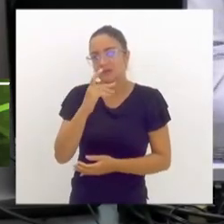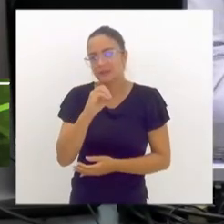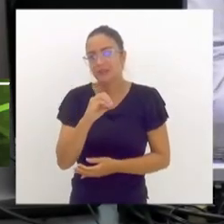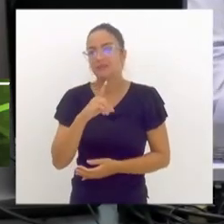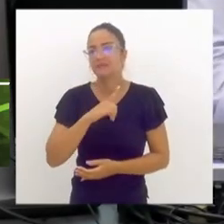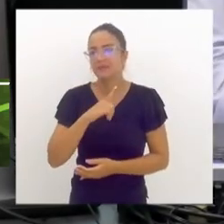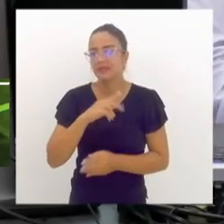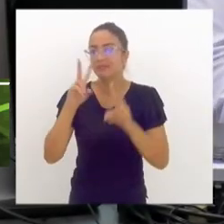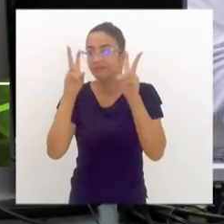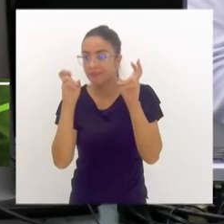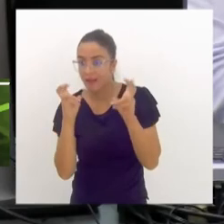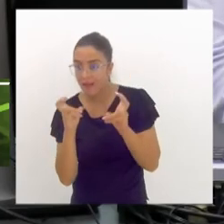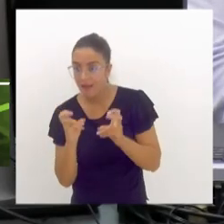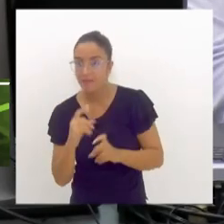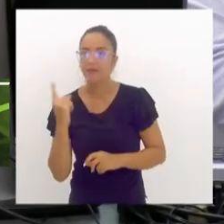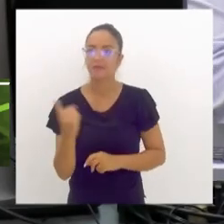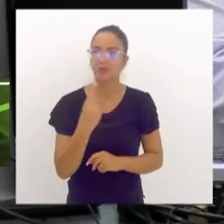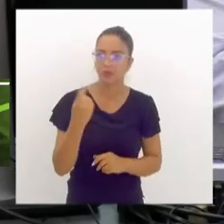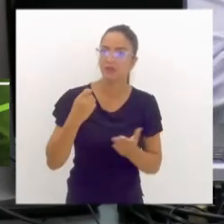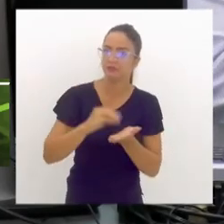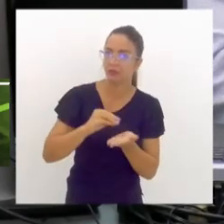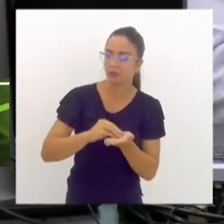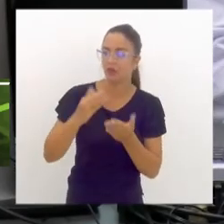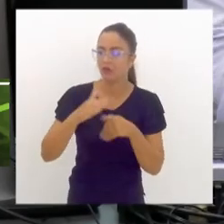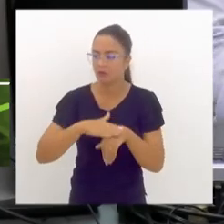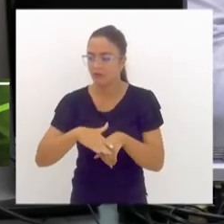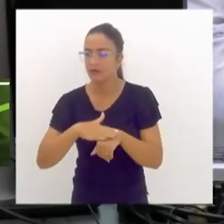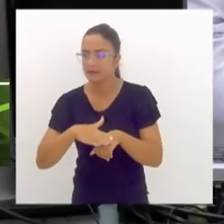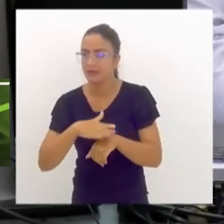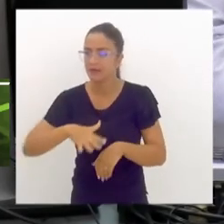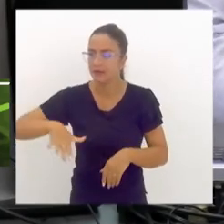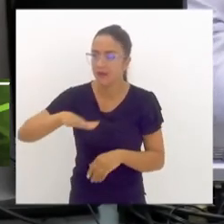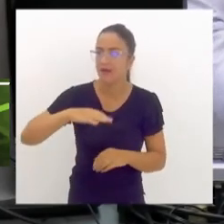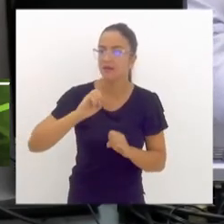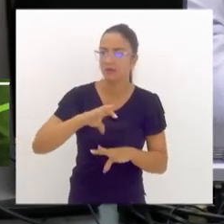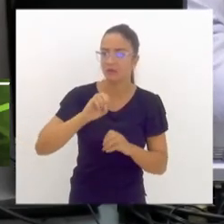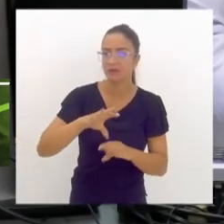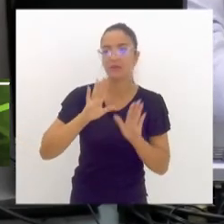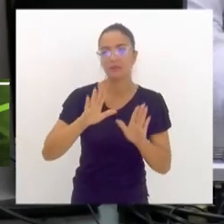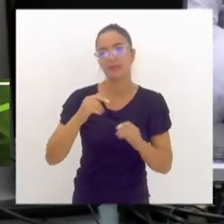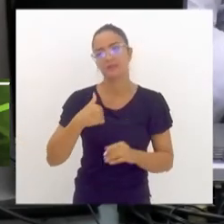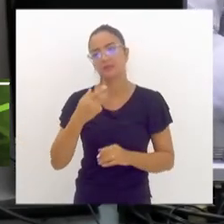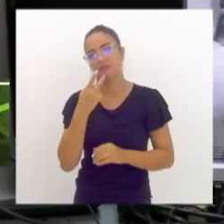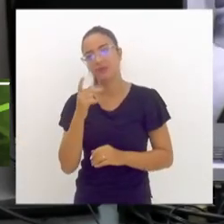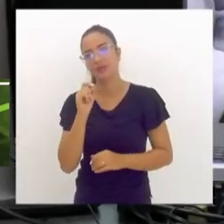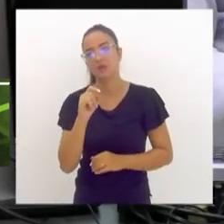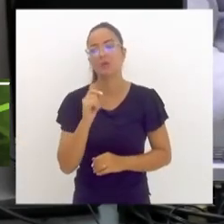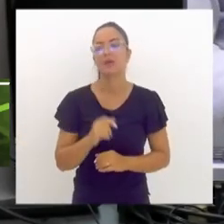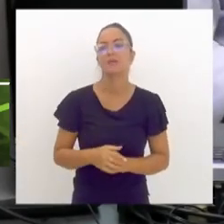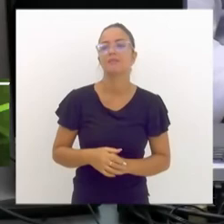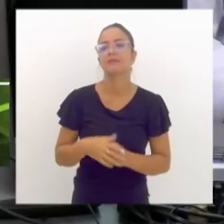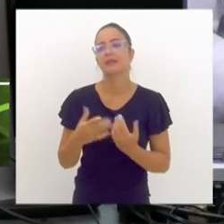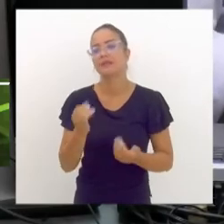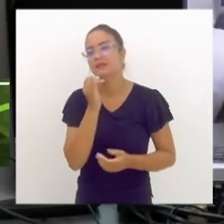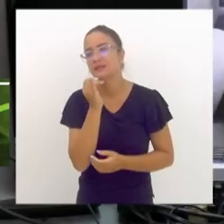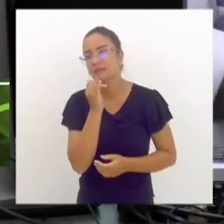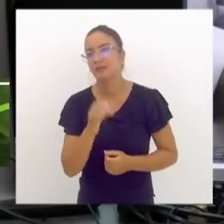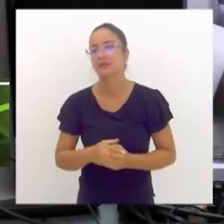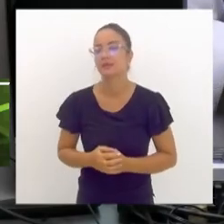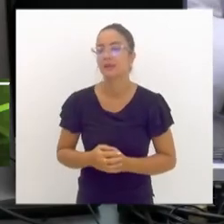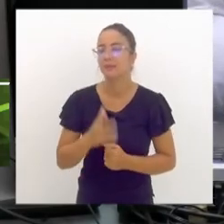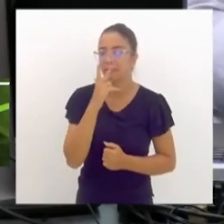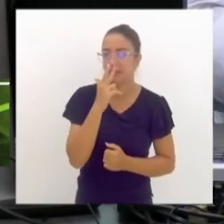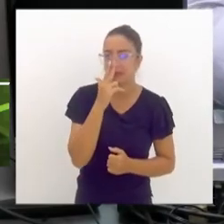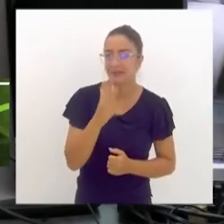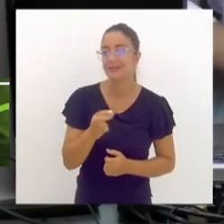palpitantes ainda em aberto no Rio de Janeiro, no campo da educação, são vários, mas eu destacaria, certamente deve ter sido mencionado aqui, destacaria esta